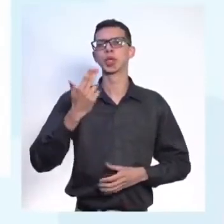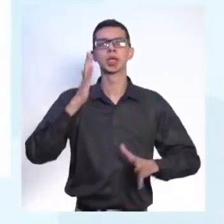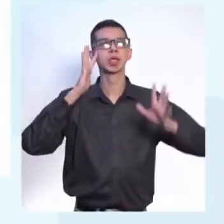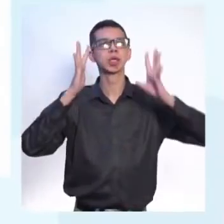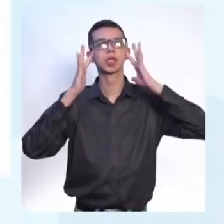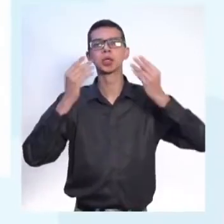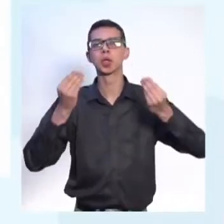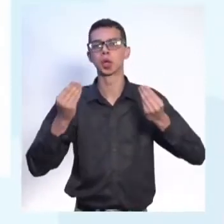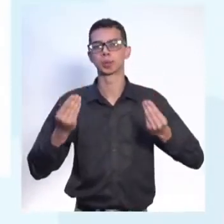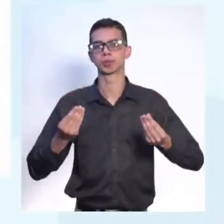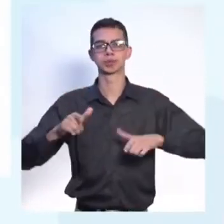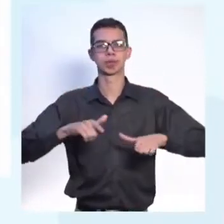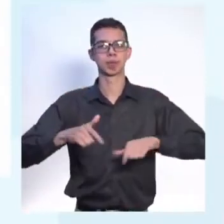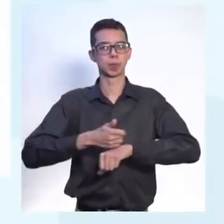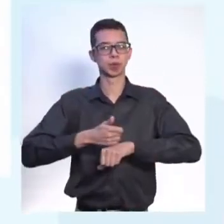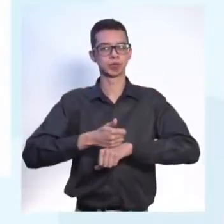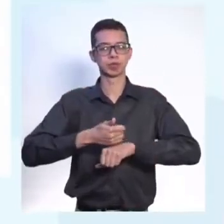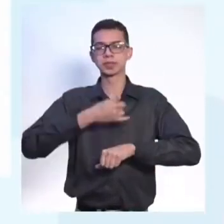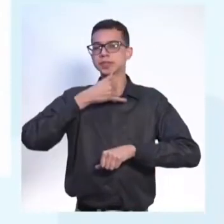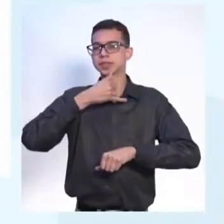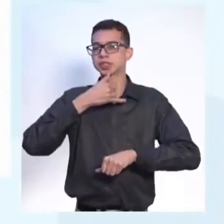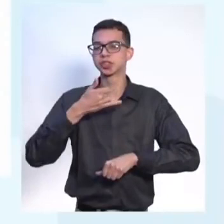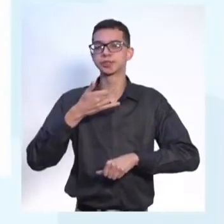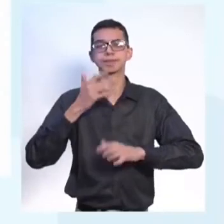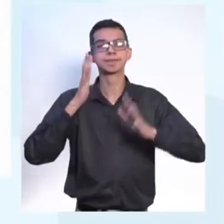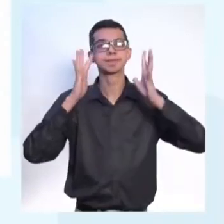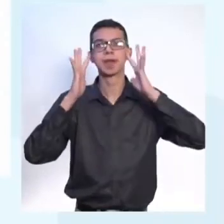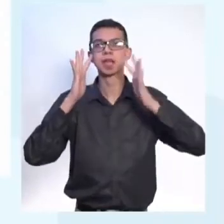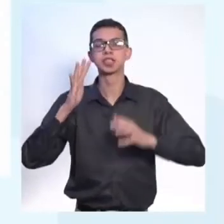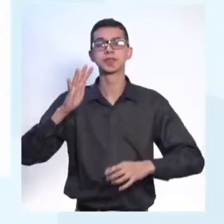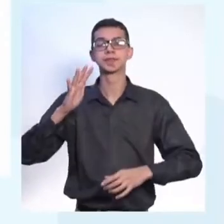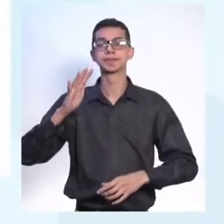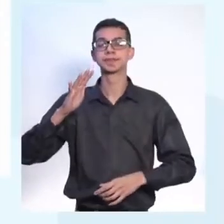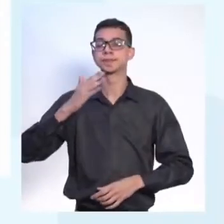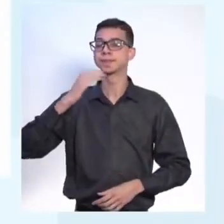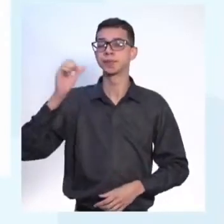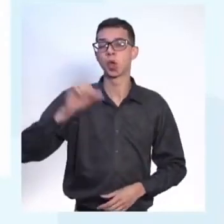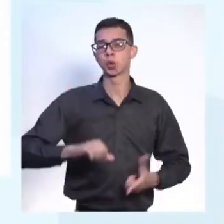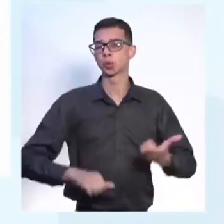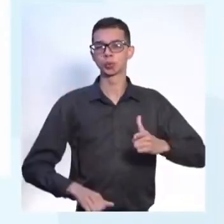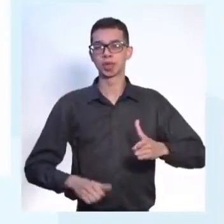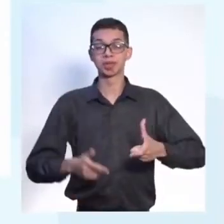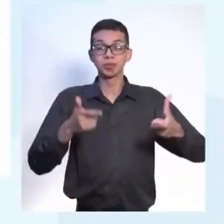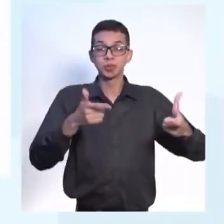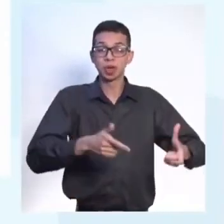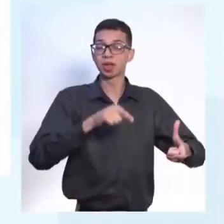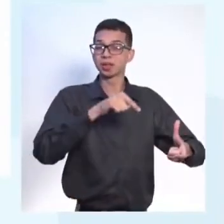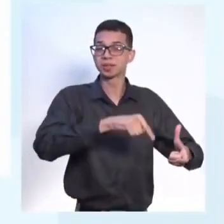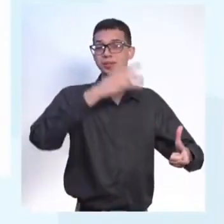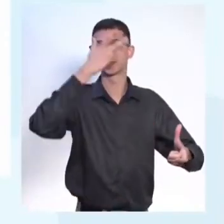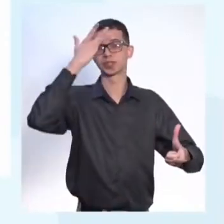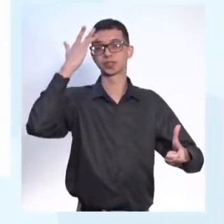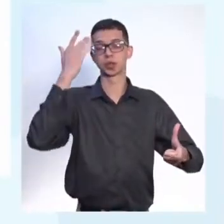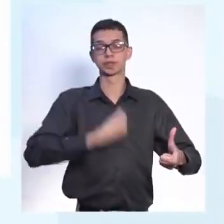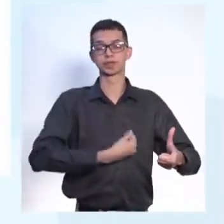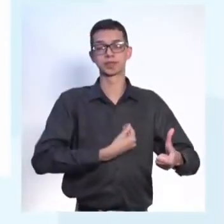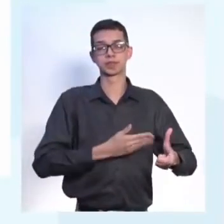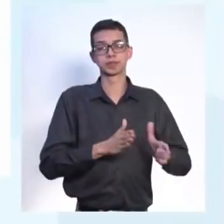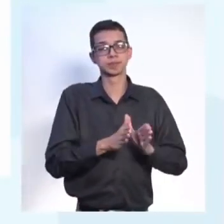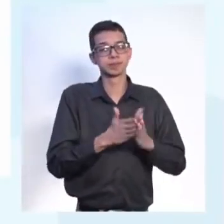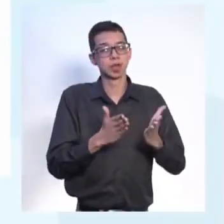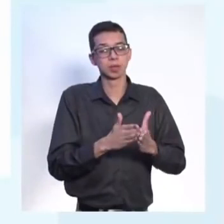profissões mais tristes e mais inopinadas da gente que habita tais caixinhas. Além dos serventes de